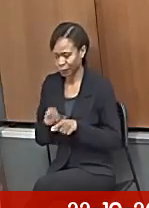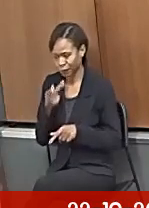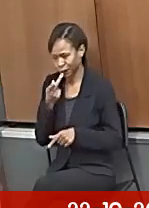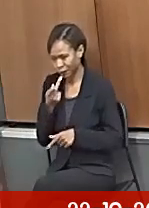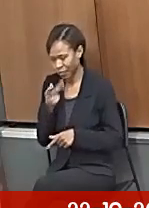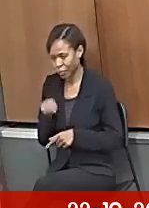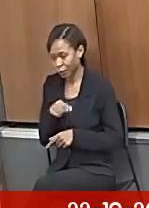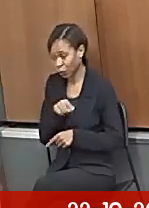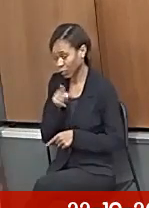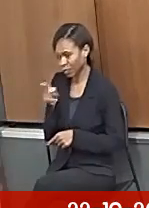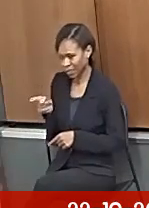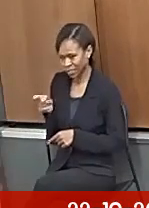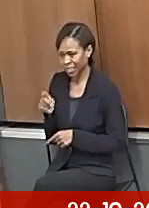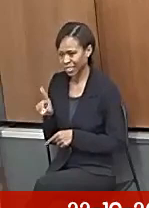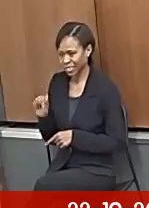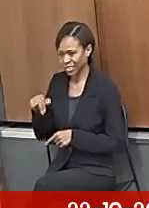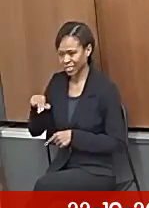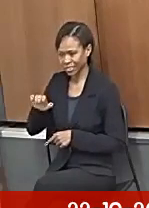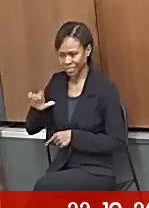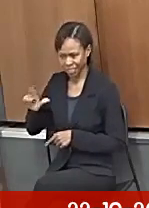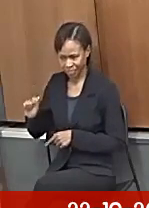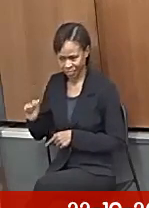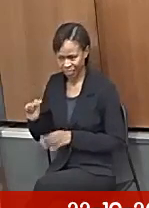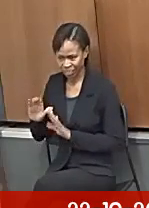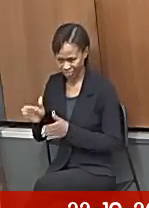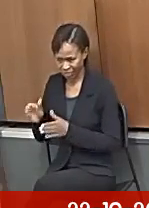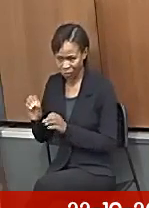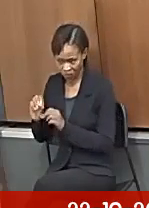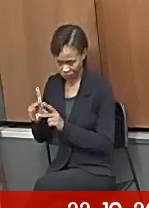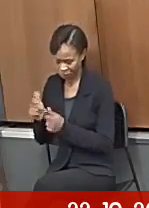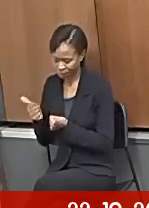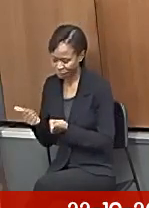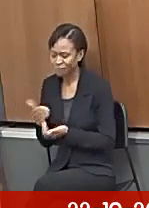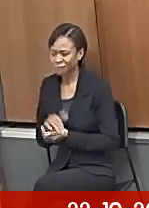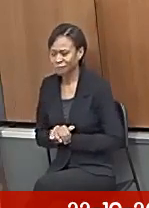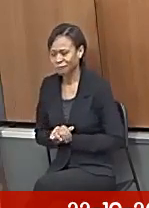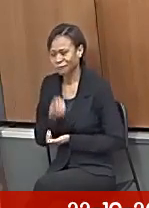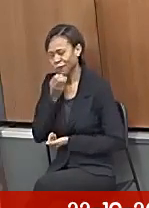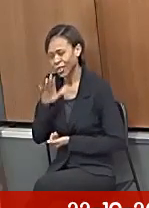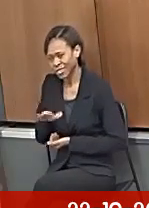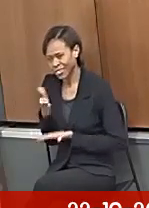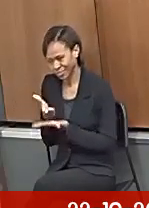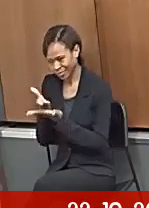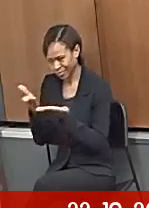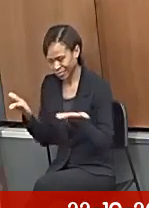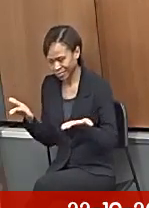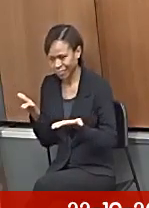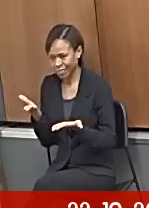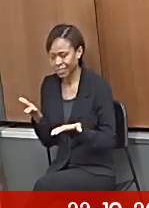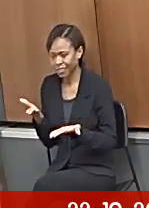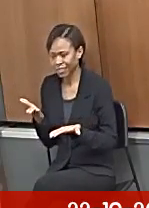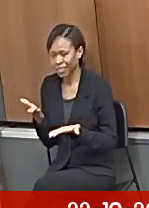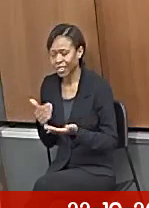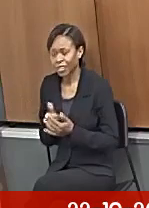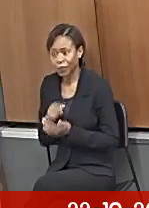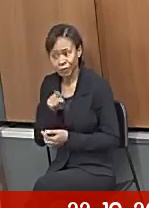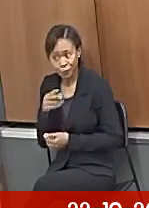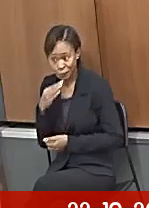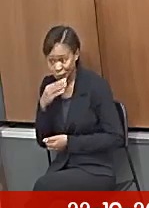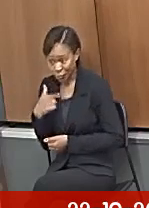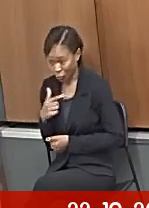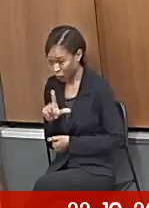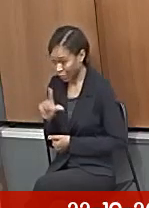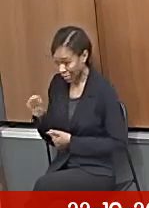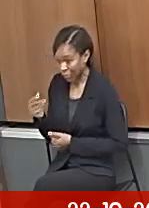doutora Daniela. Você já está contemplada? Ok. Tá. Boa tarde a todos e a todas. Vocês perceberam que eu saí por